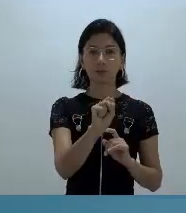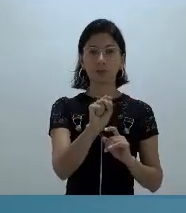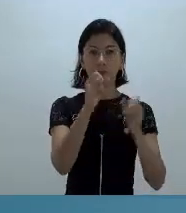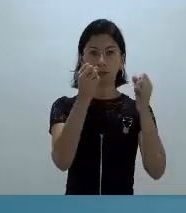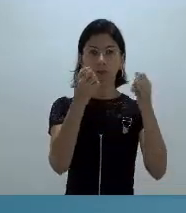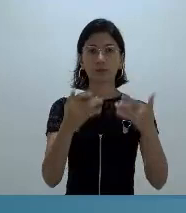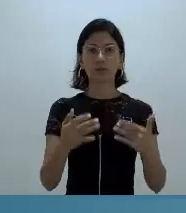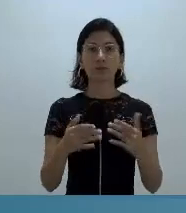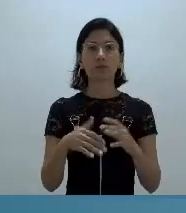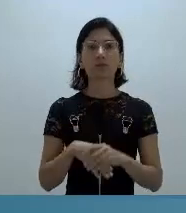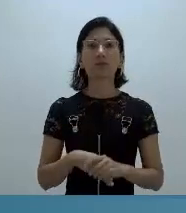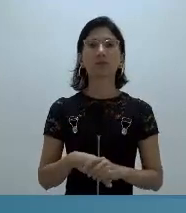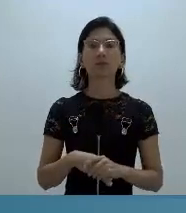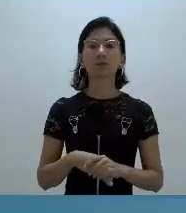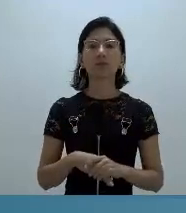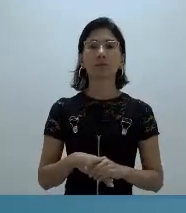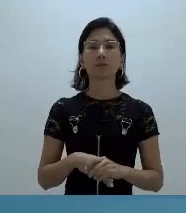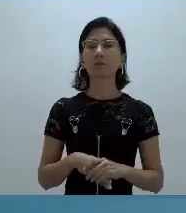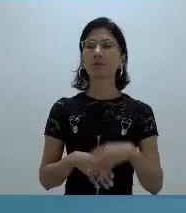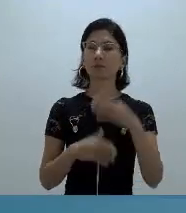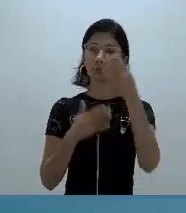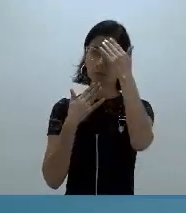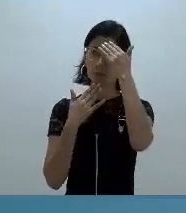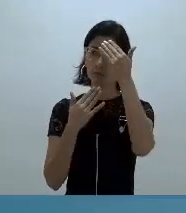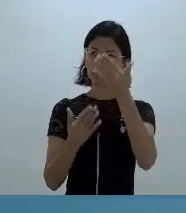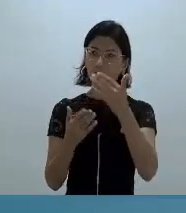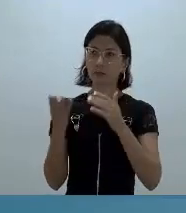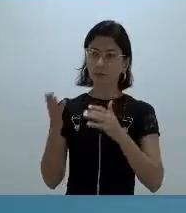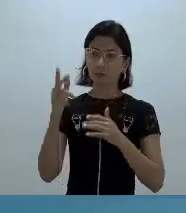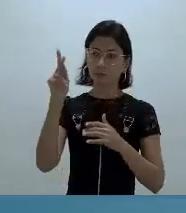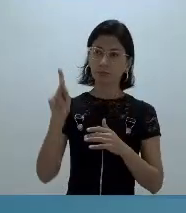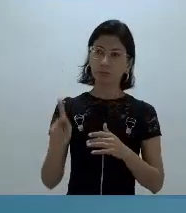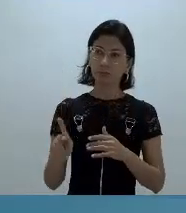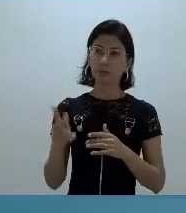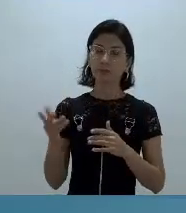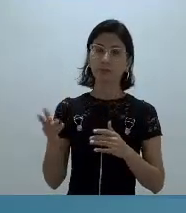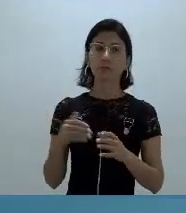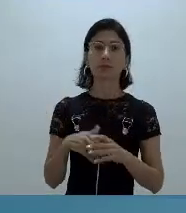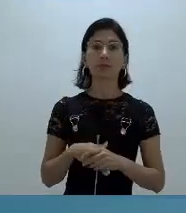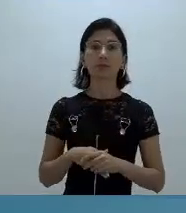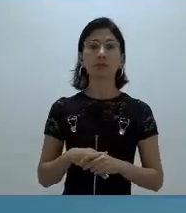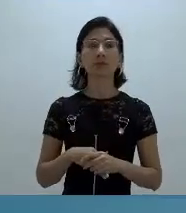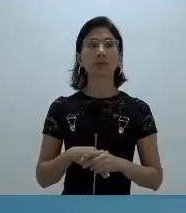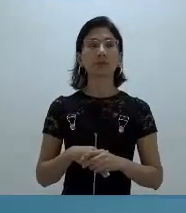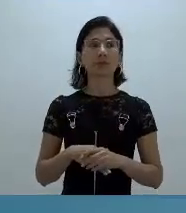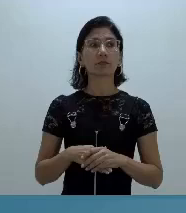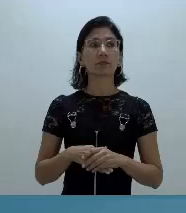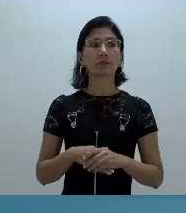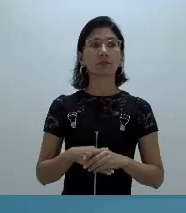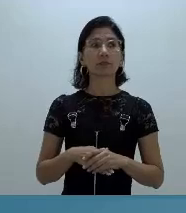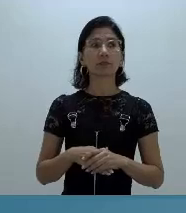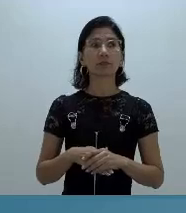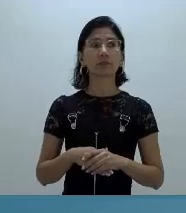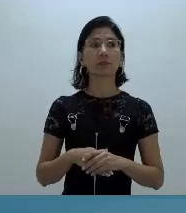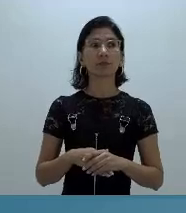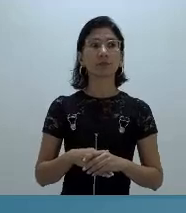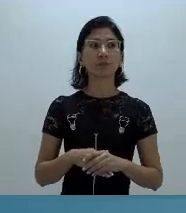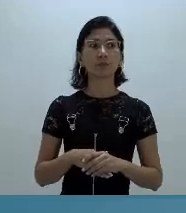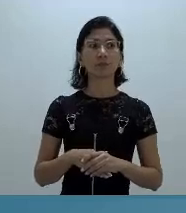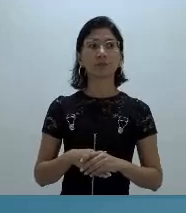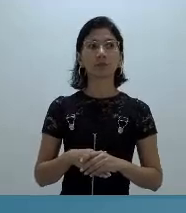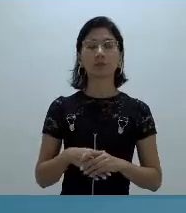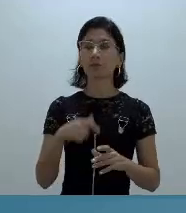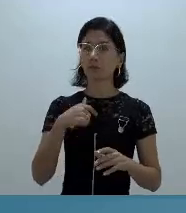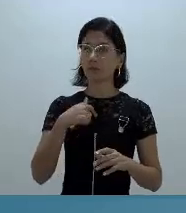Obrigado, Santíssimo, senhora. Eu tenho que te dedicar uma época de orientação de pessoas contribuindo com todos os